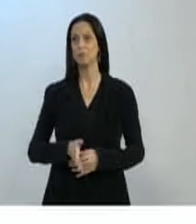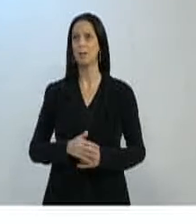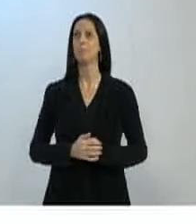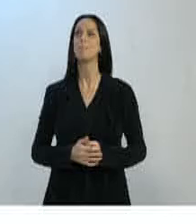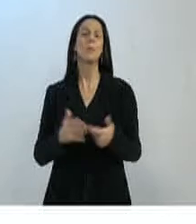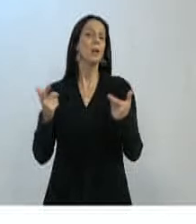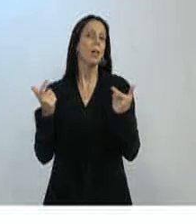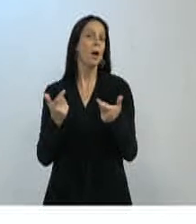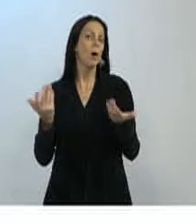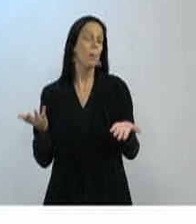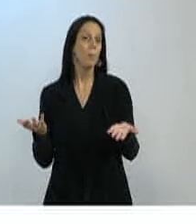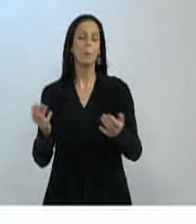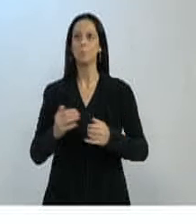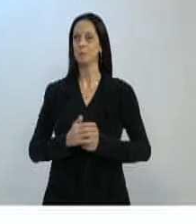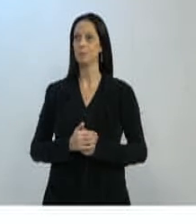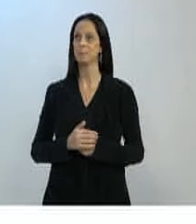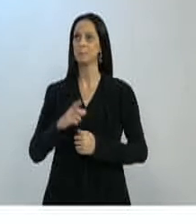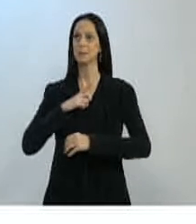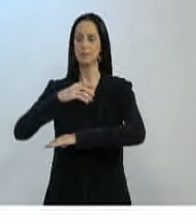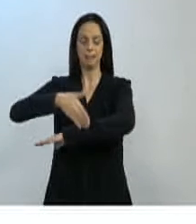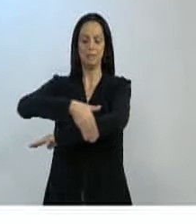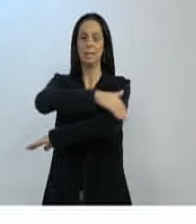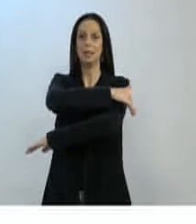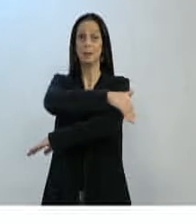onde? Naquela esquina,